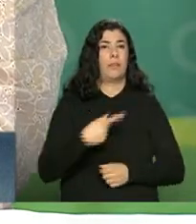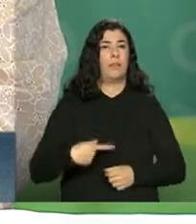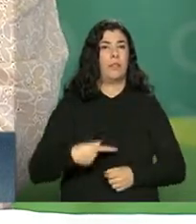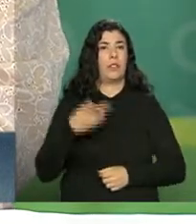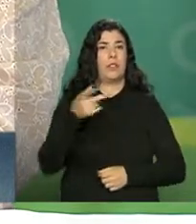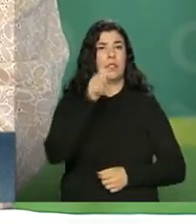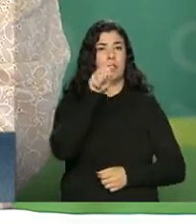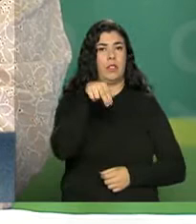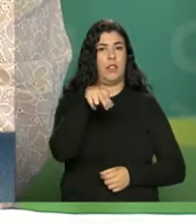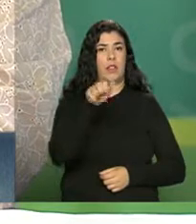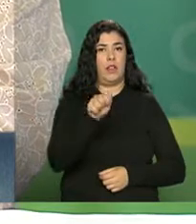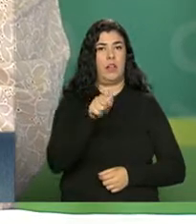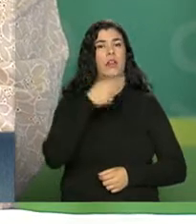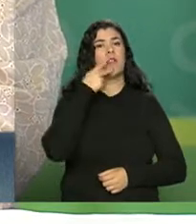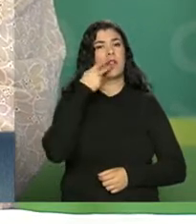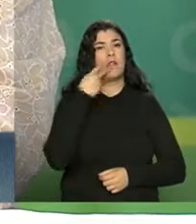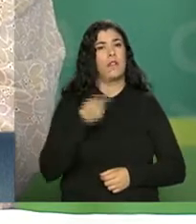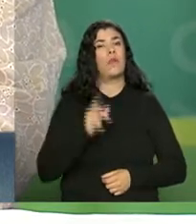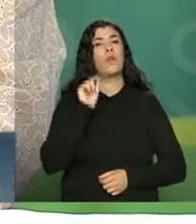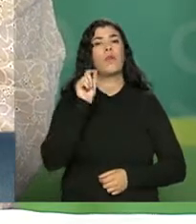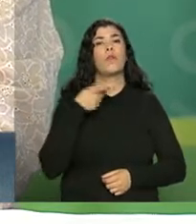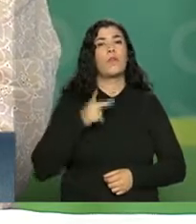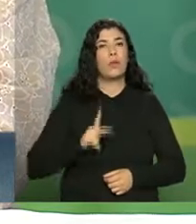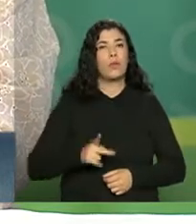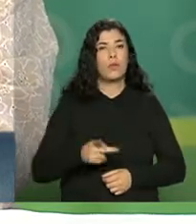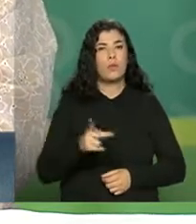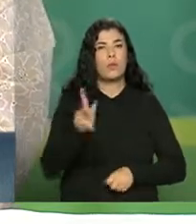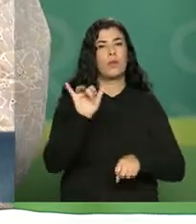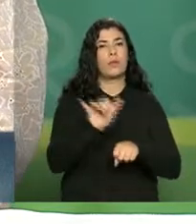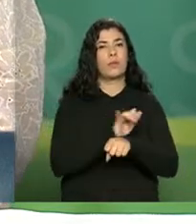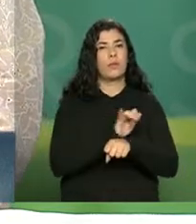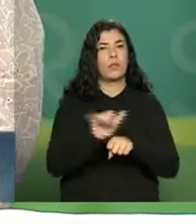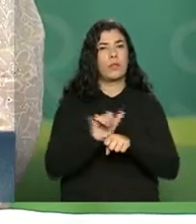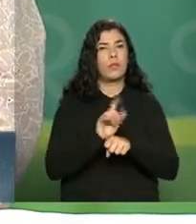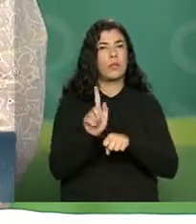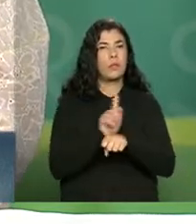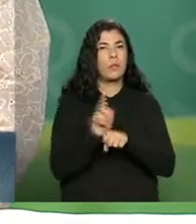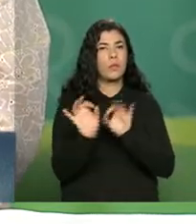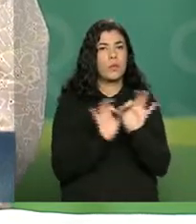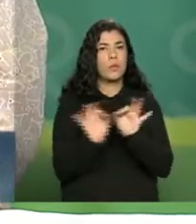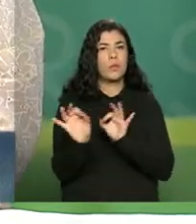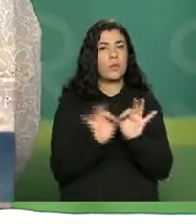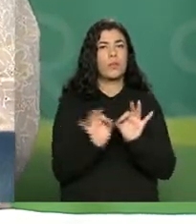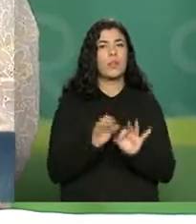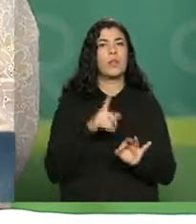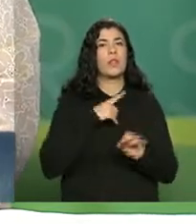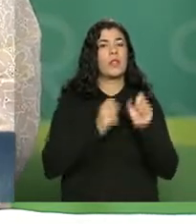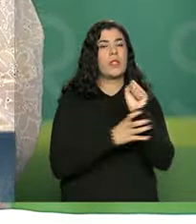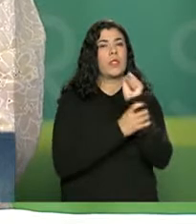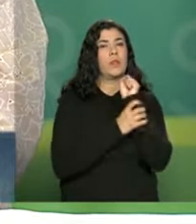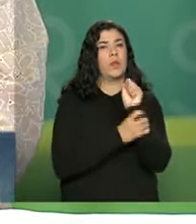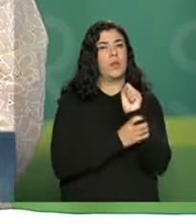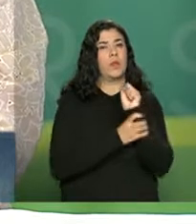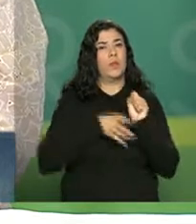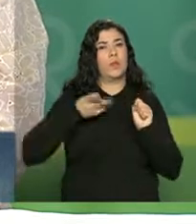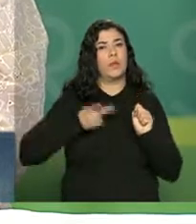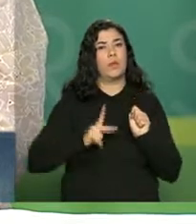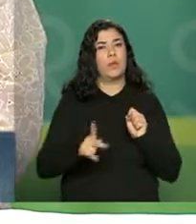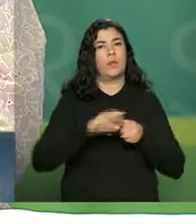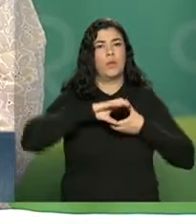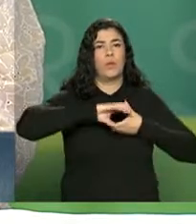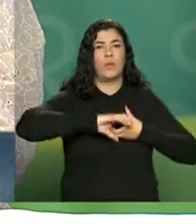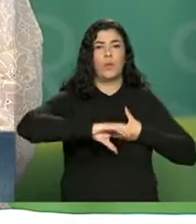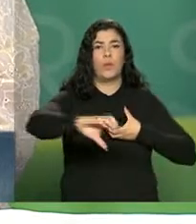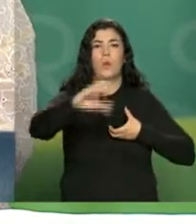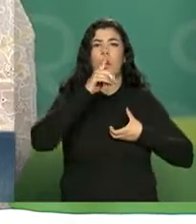dizendo exatamente o seu interesse continuar com as medidas de administração e de gestão para assegurar a oferta de recursos hídricos E essas